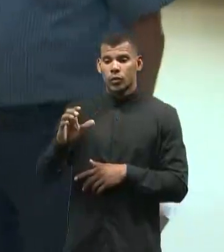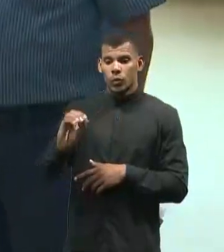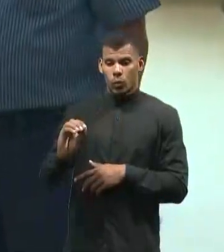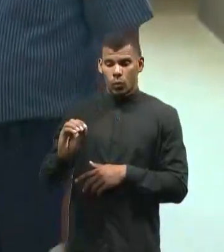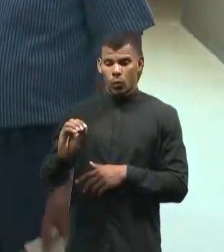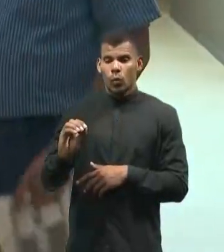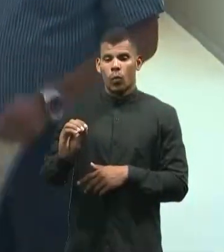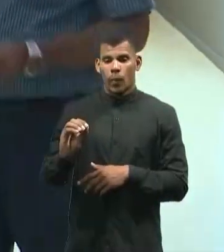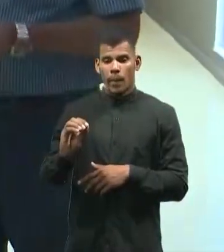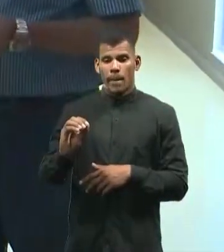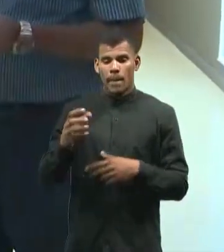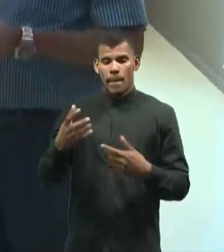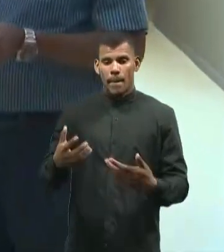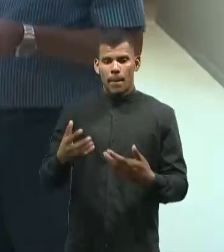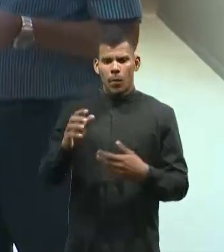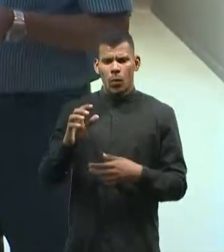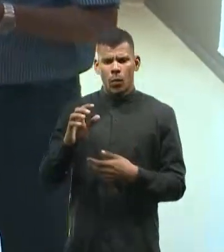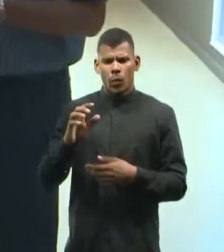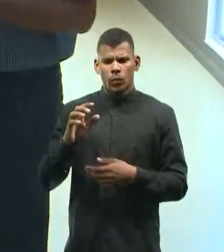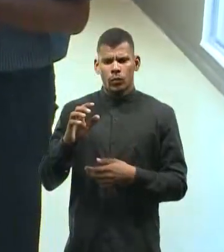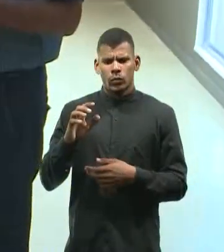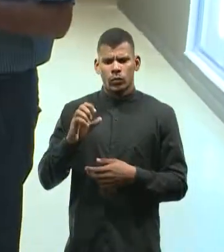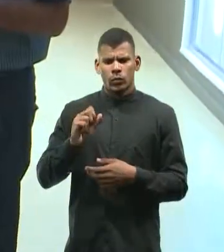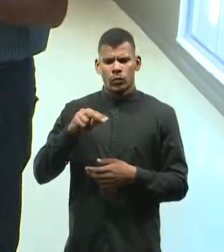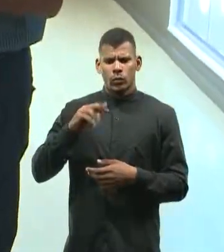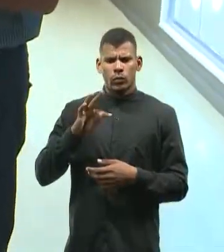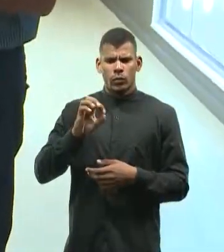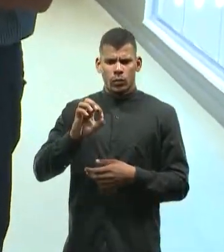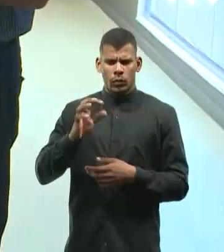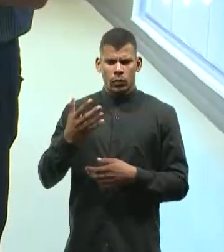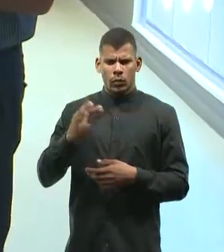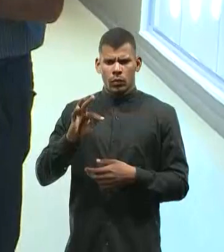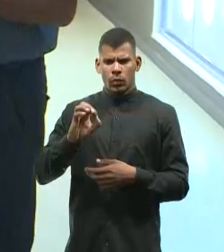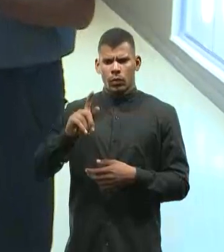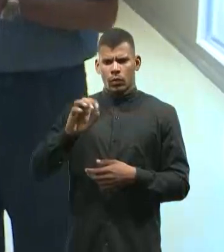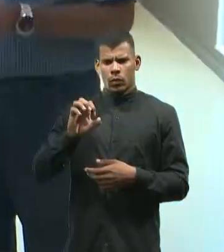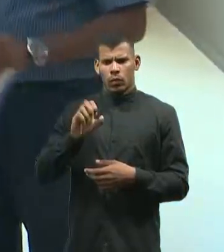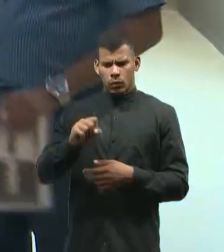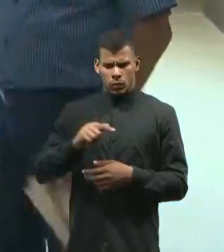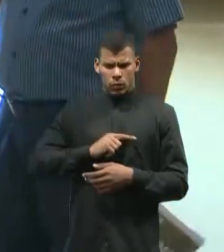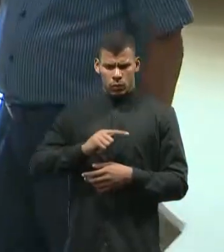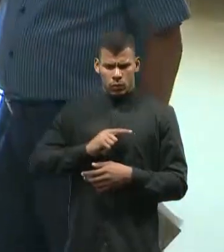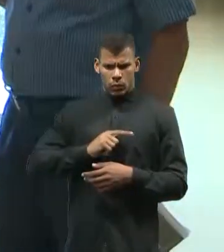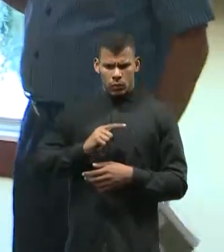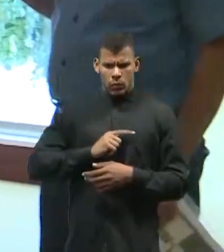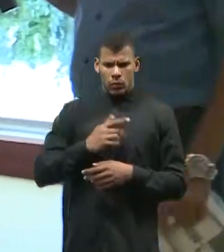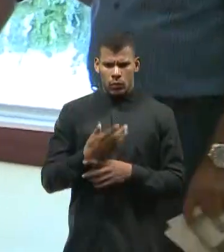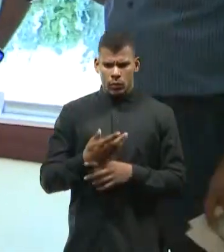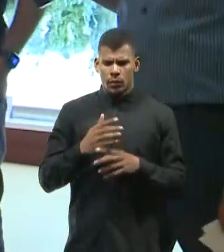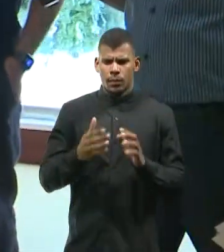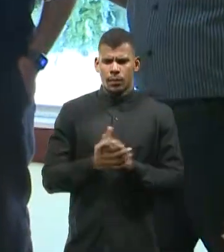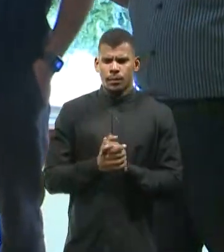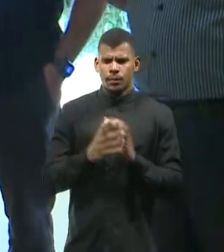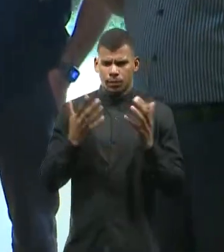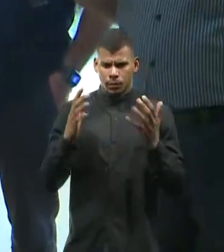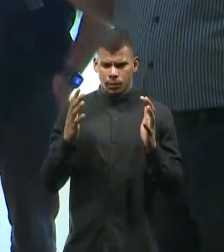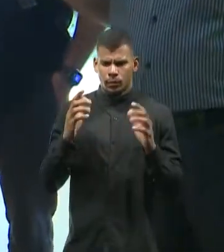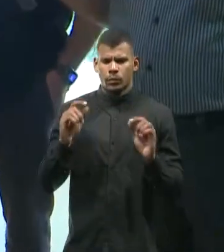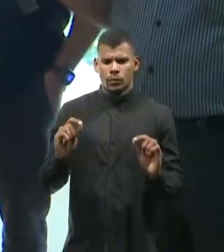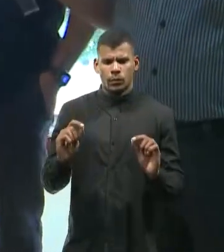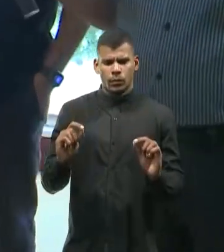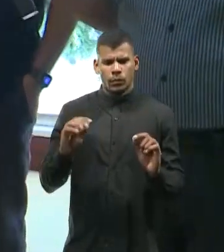um ritual dos touros de Tultepec, que é o santo dos fogos pirotécnicos. touros. Então eles celebram com grandes